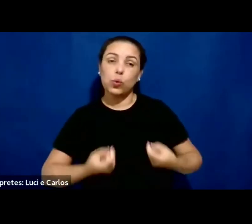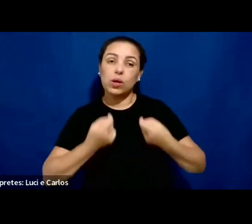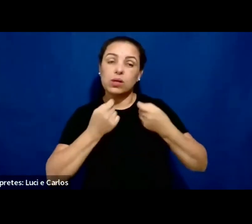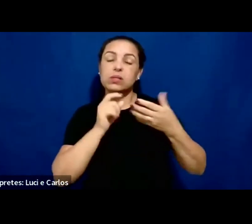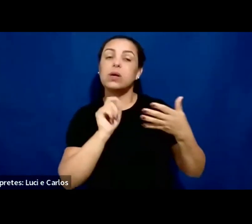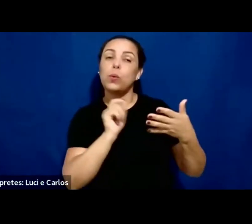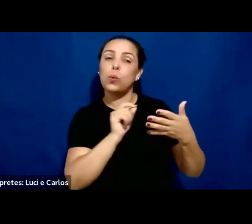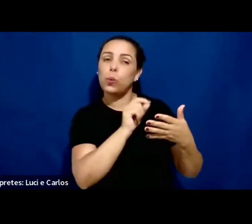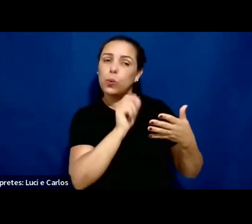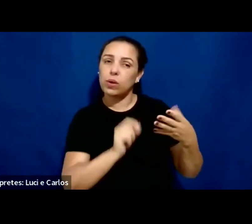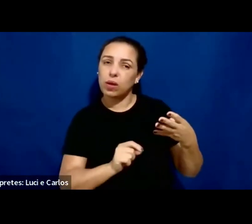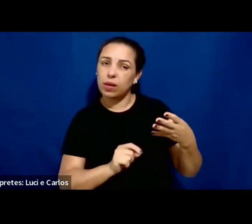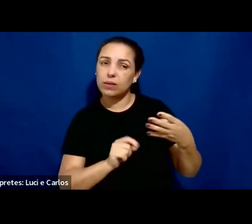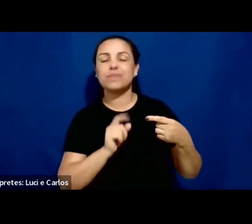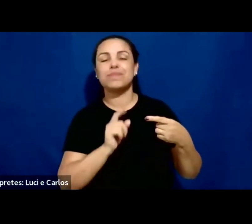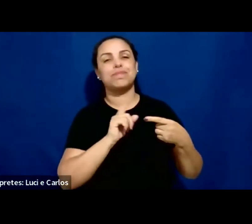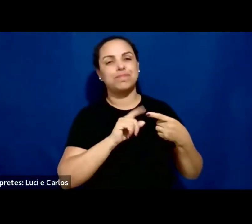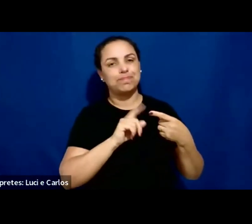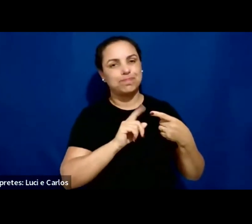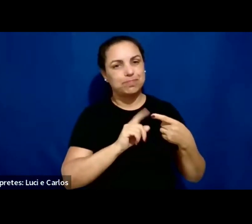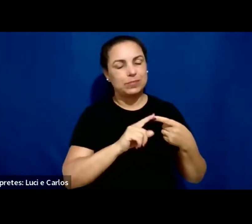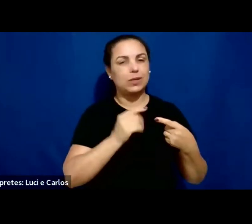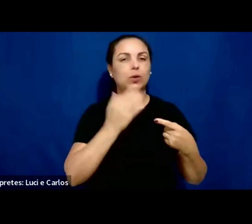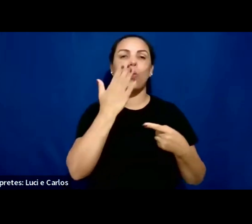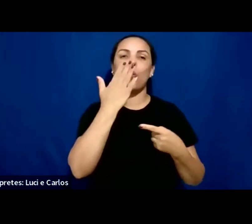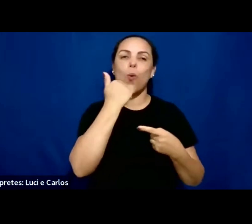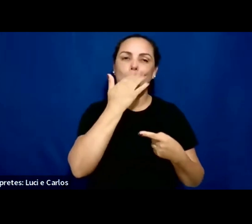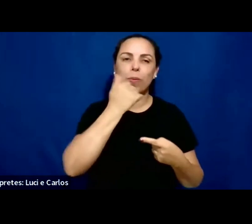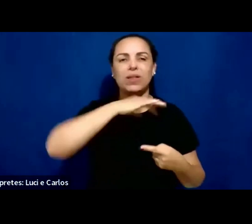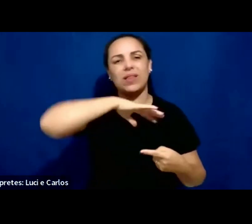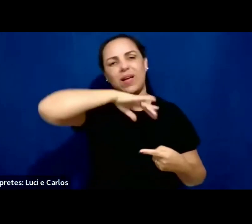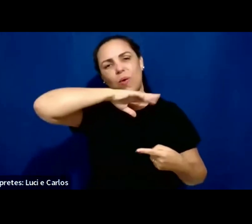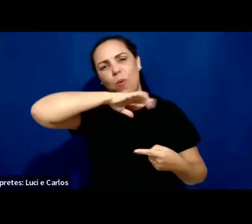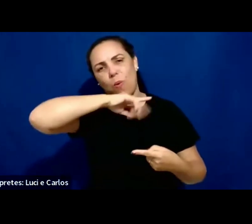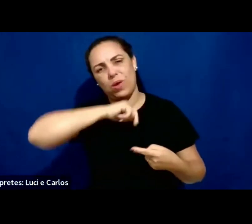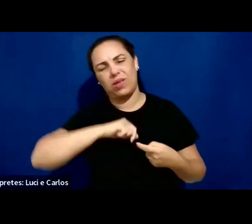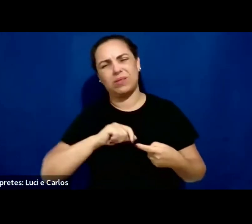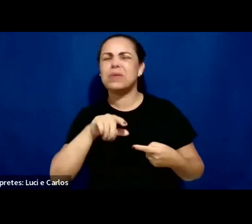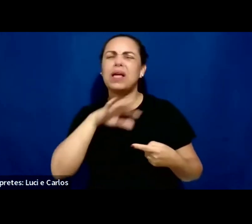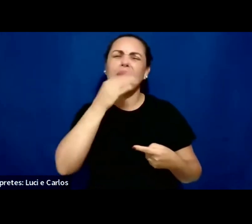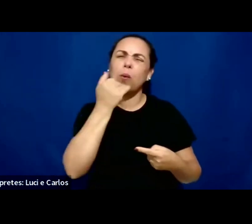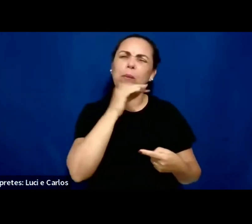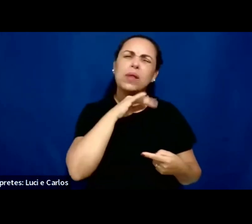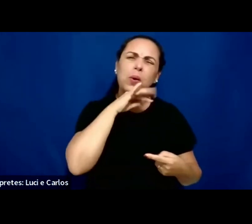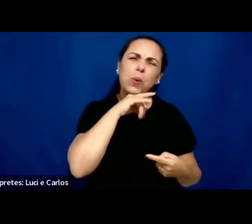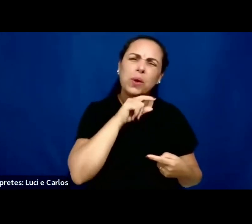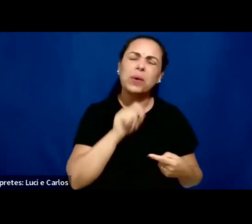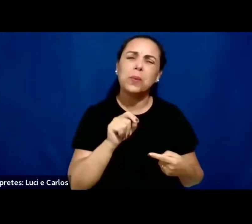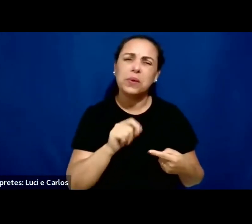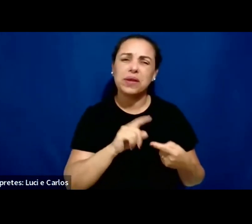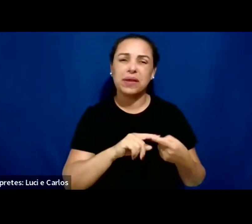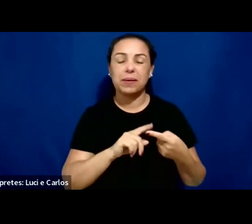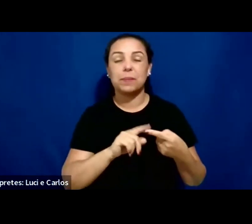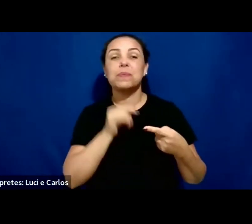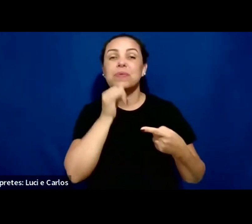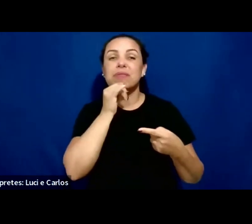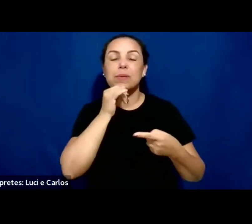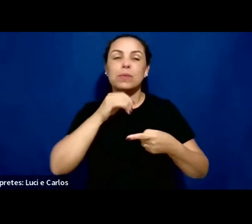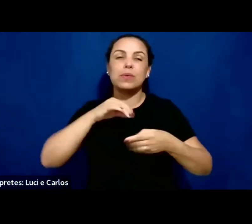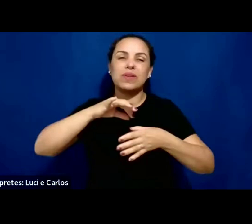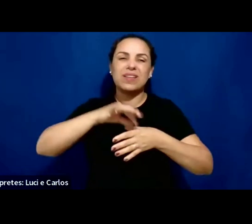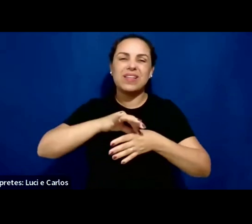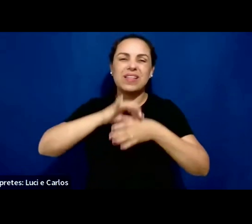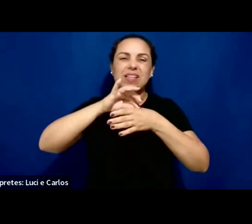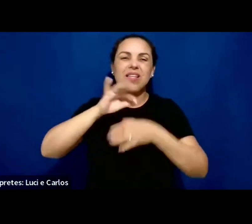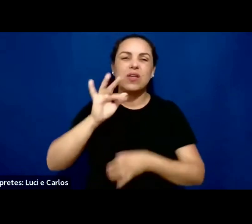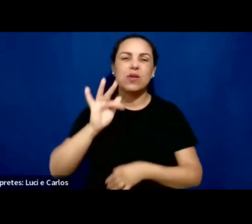Hábitos alimentares não saudáveis. O principal é o estilo de vida. Dieta pobre em fibras.